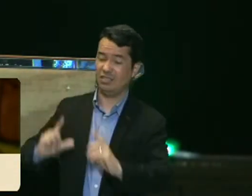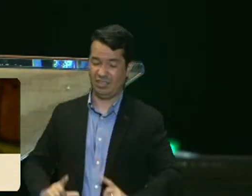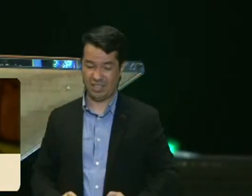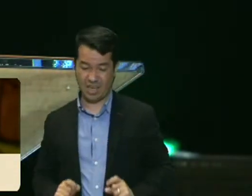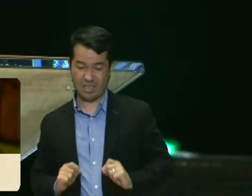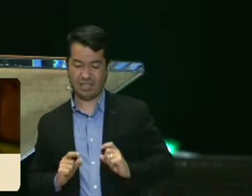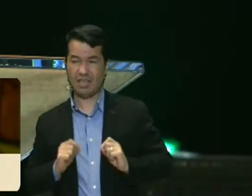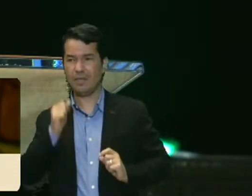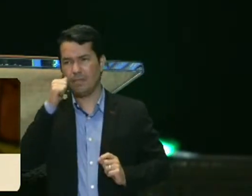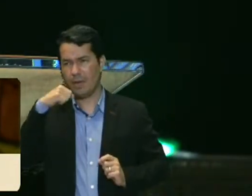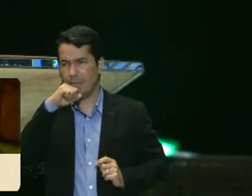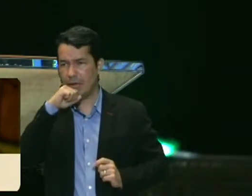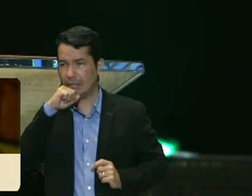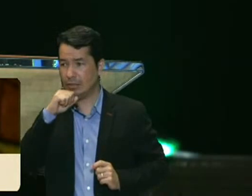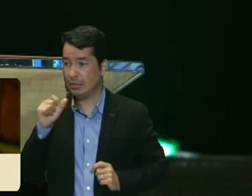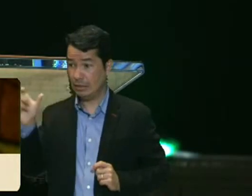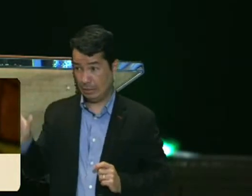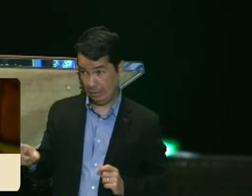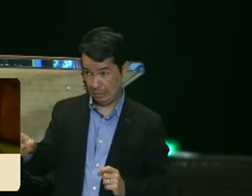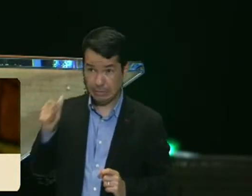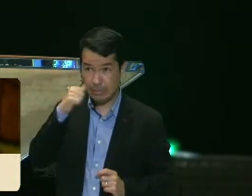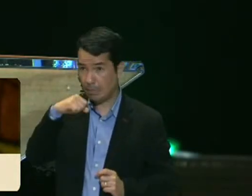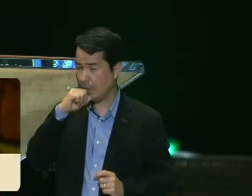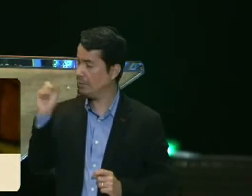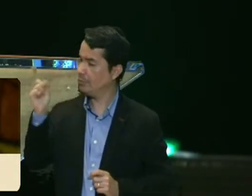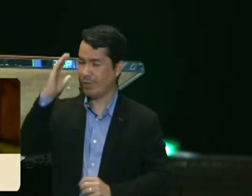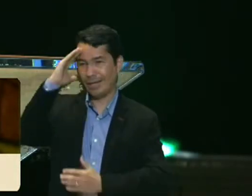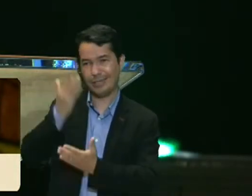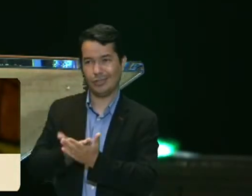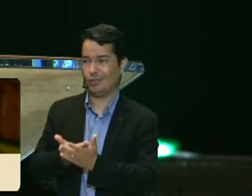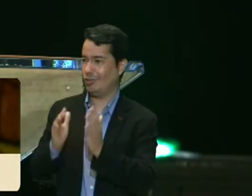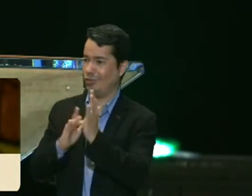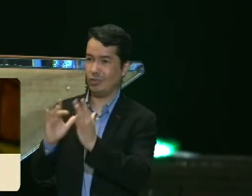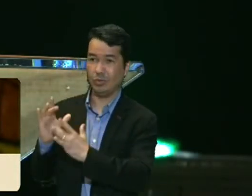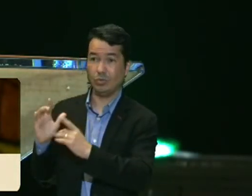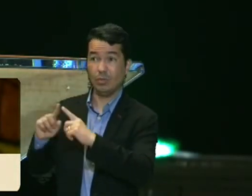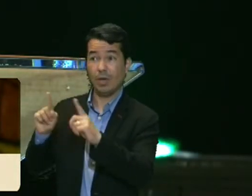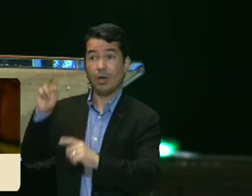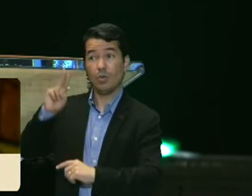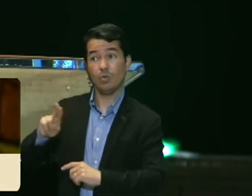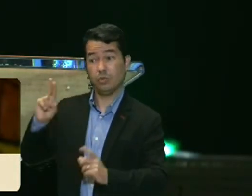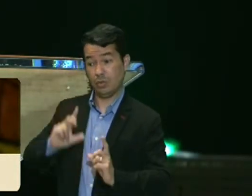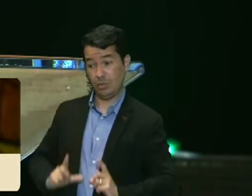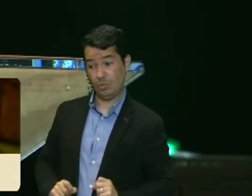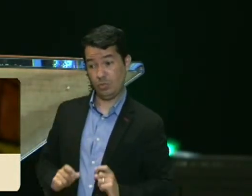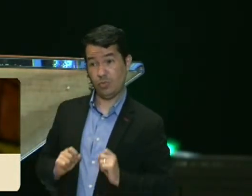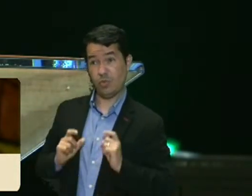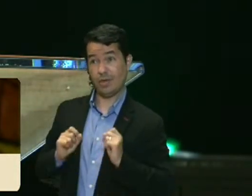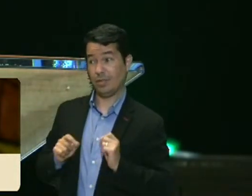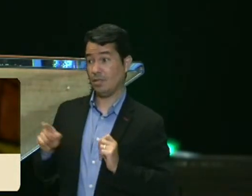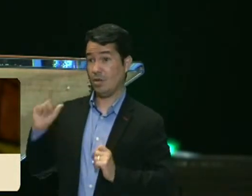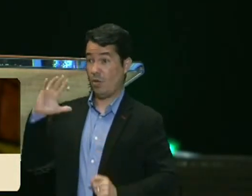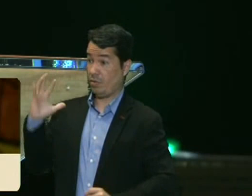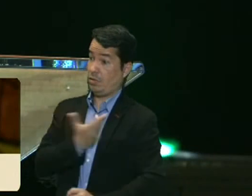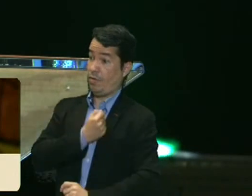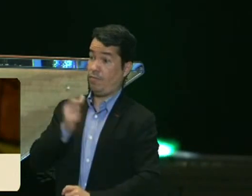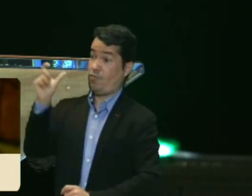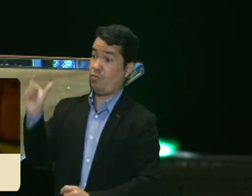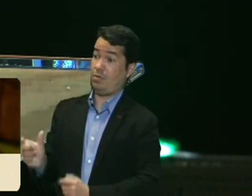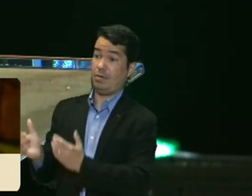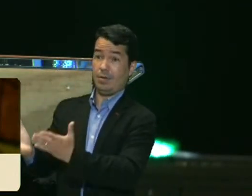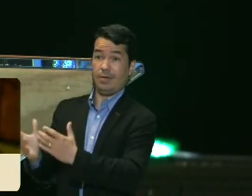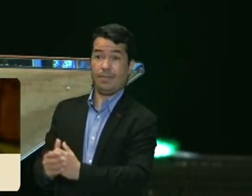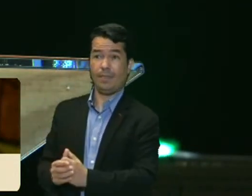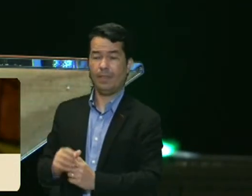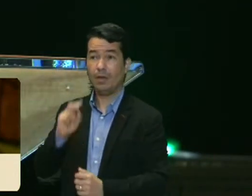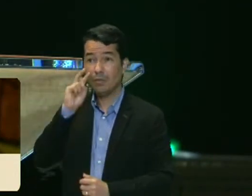Ela não acreditava em Jesus e através da doença Deus a salvou. Vi minhas economias que eram para comprar minha casa